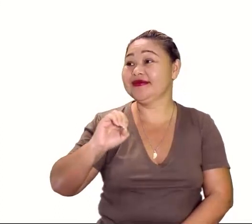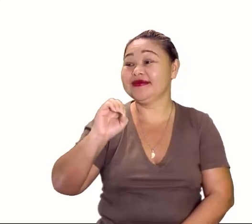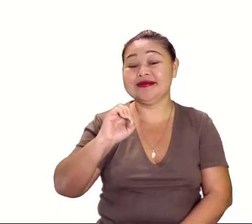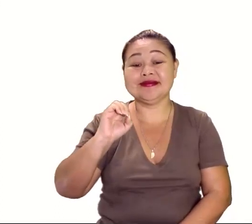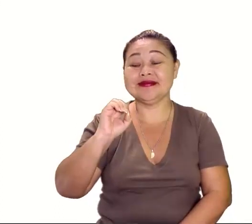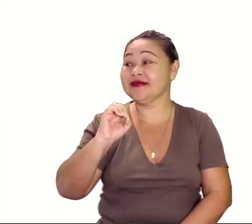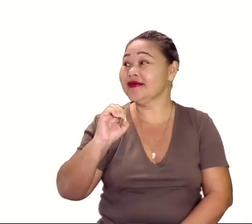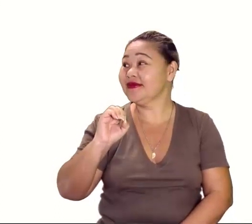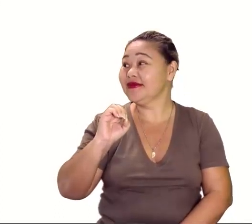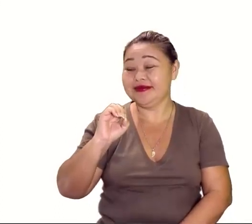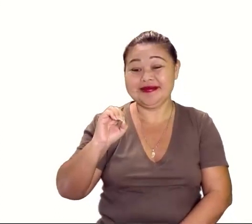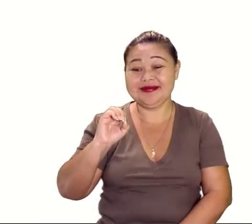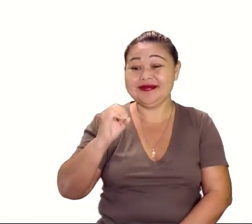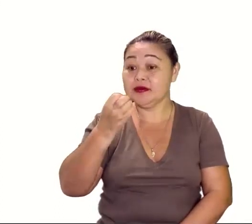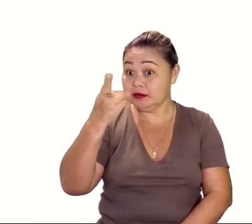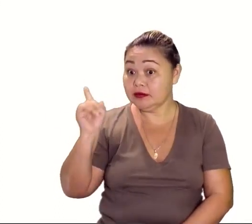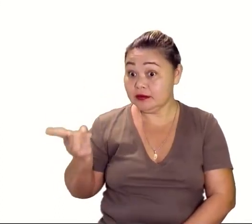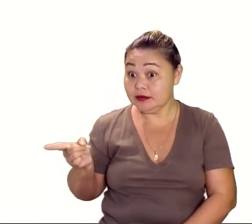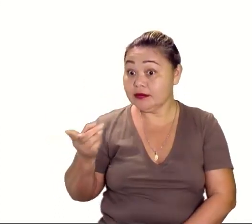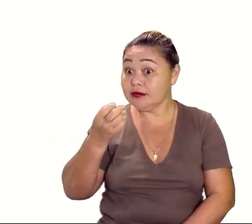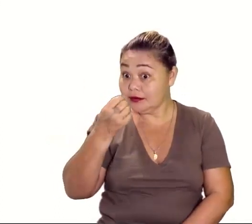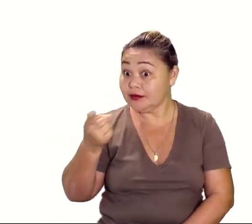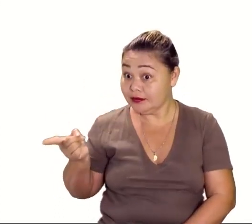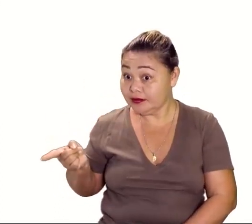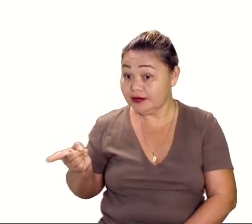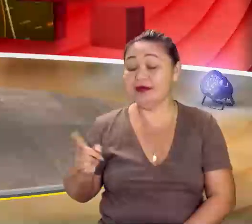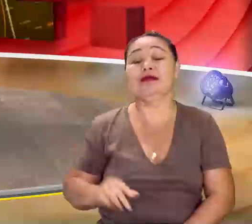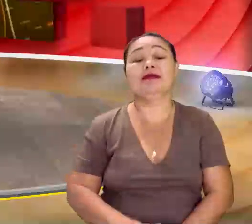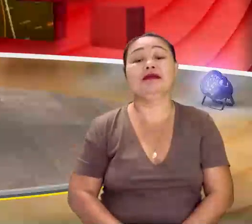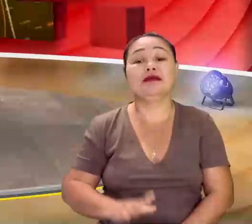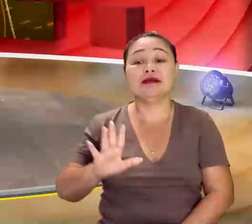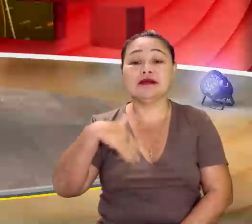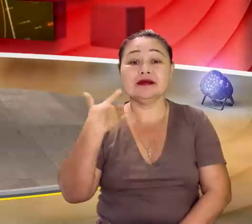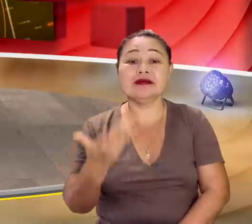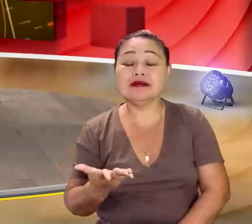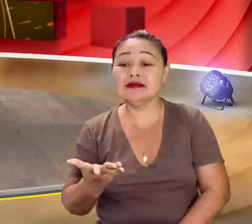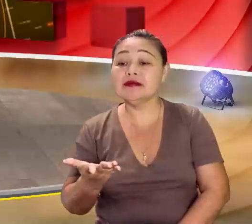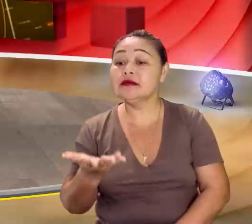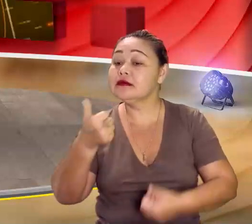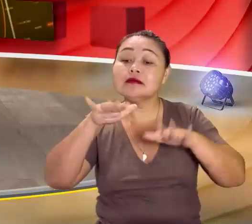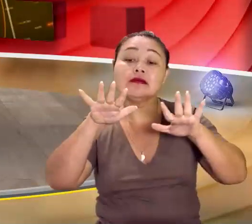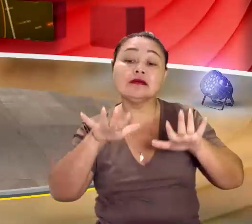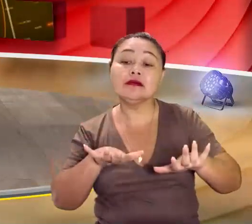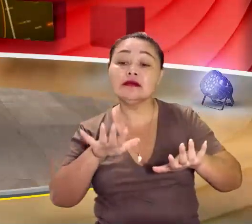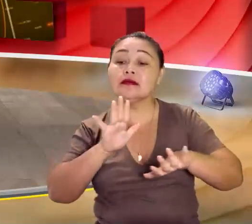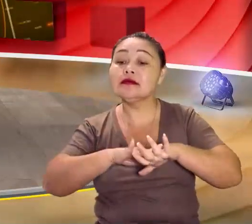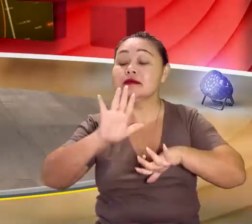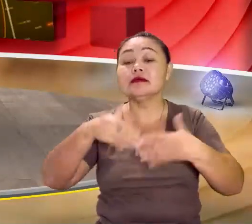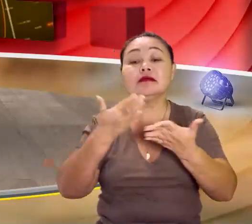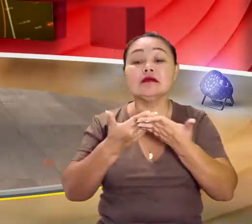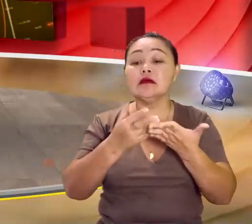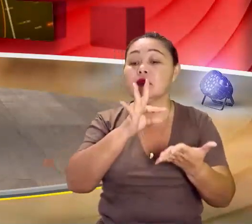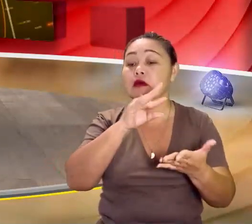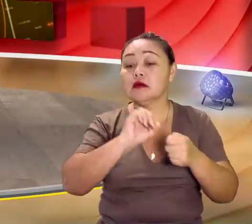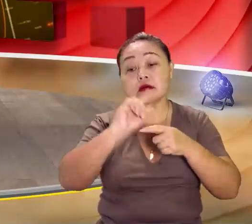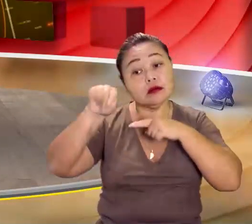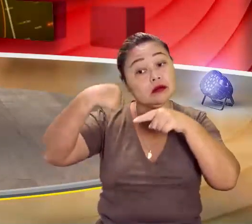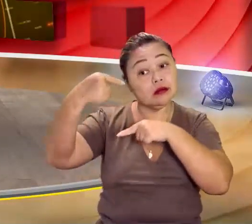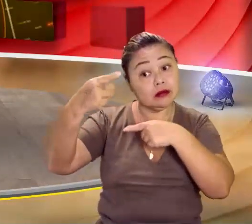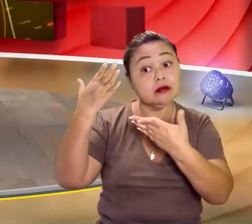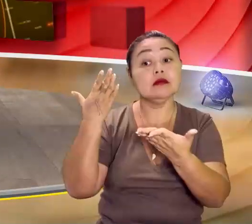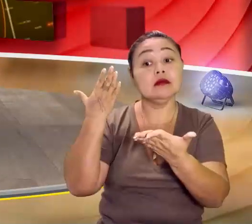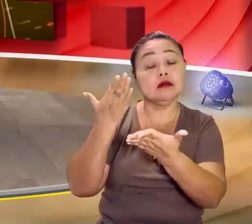Ó. Boa essa, né? Essa aí é boa. Então, ficamos por aqui. Mais uma aula top. E na próxima